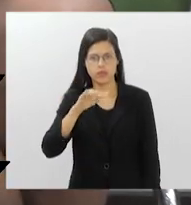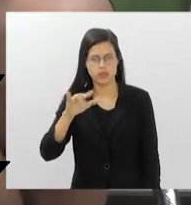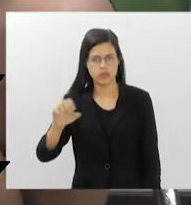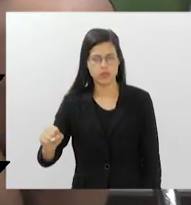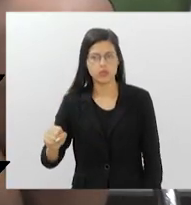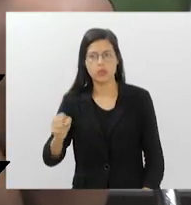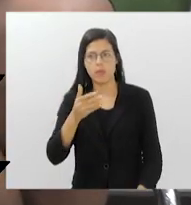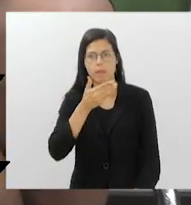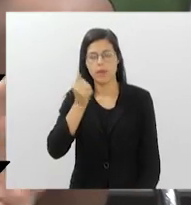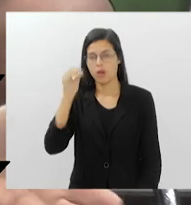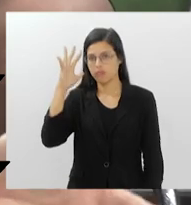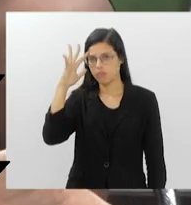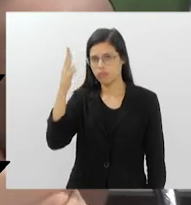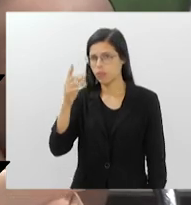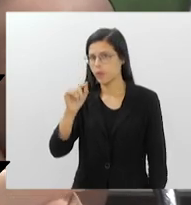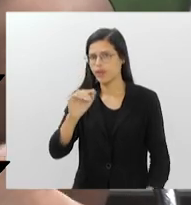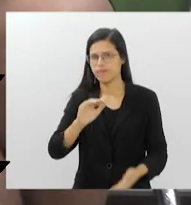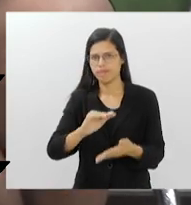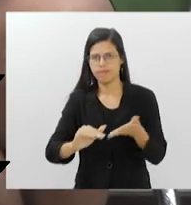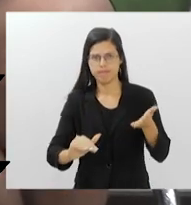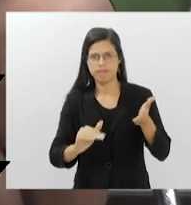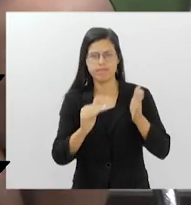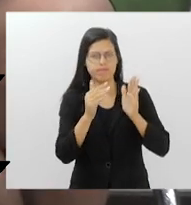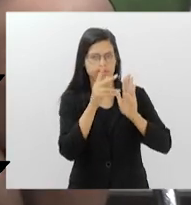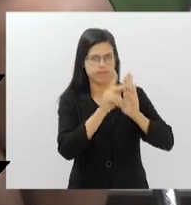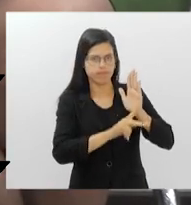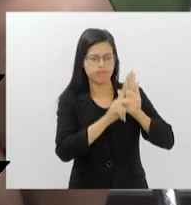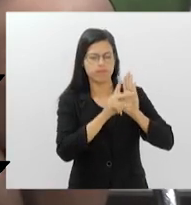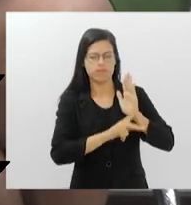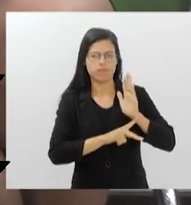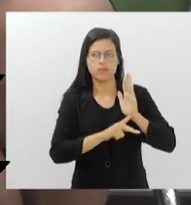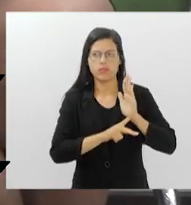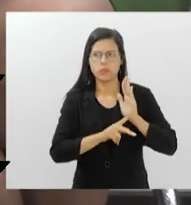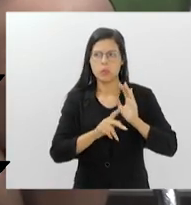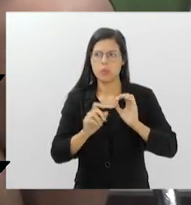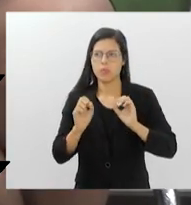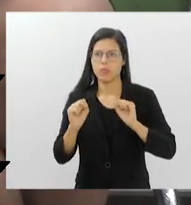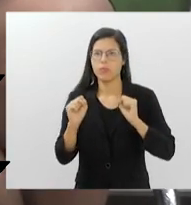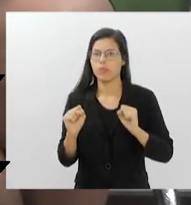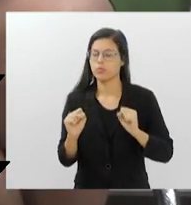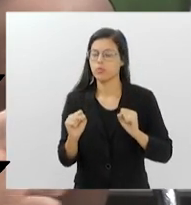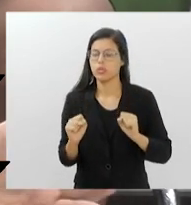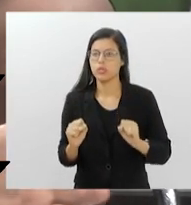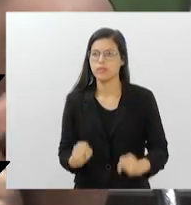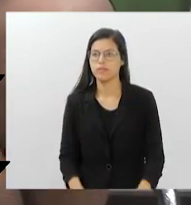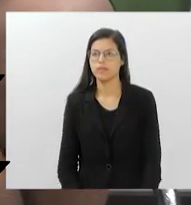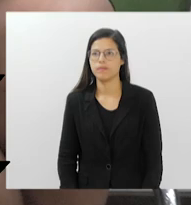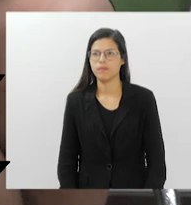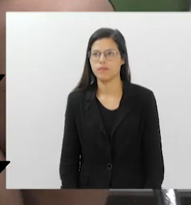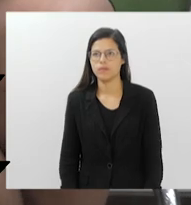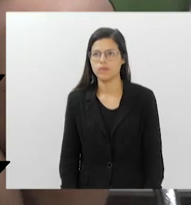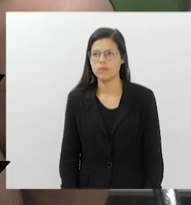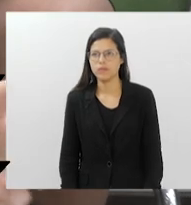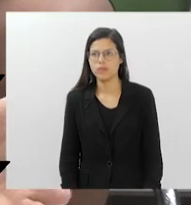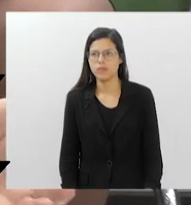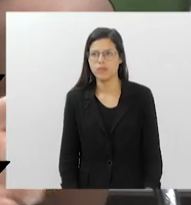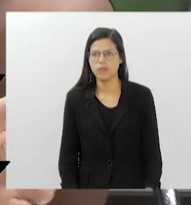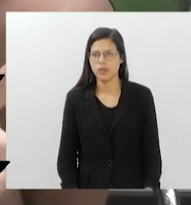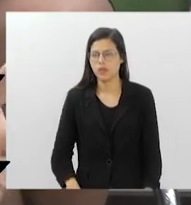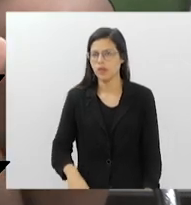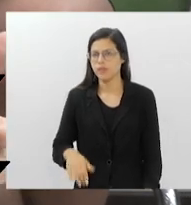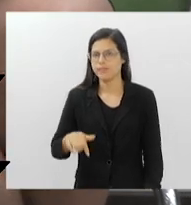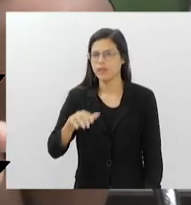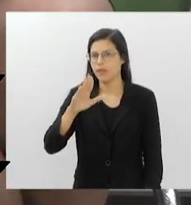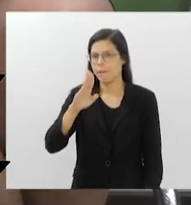é ele retirar o projeto eu acho que a gente podia eu acho que baixar em diligência